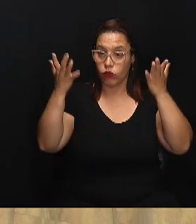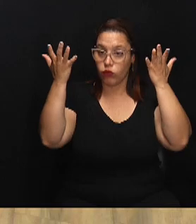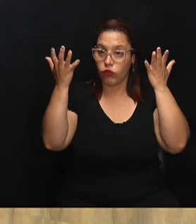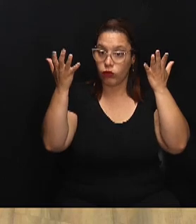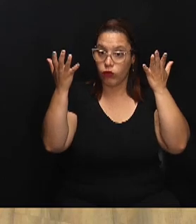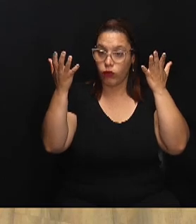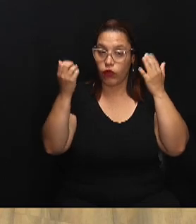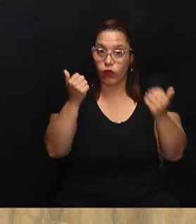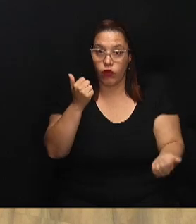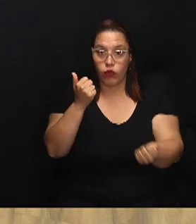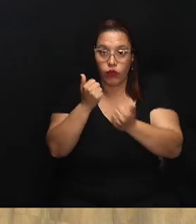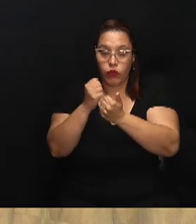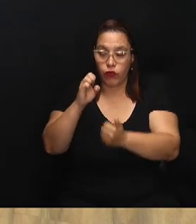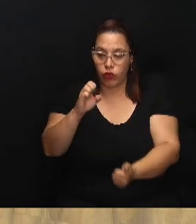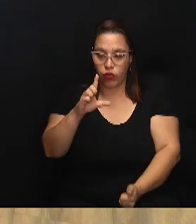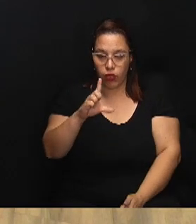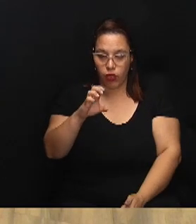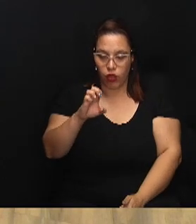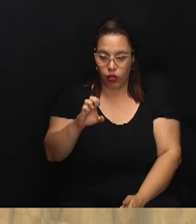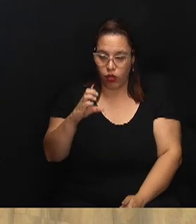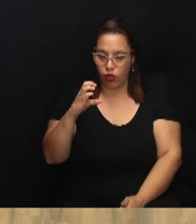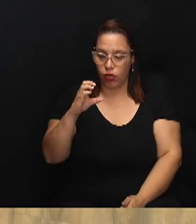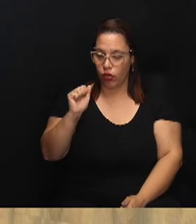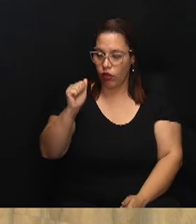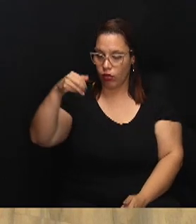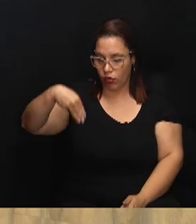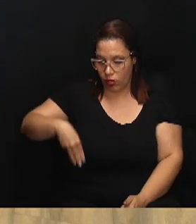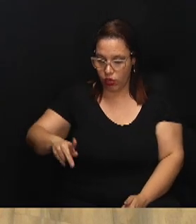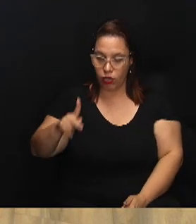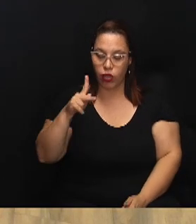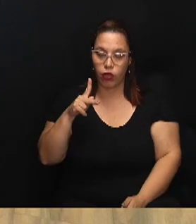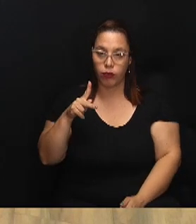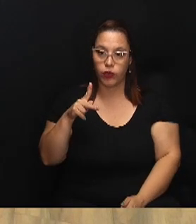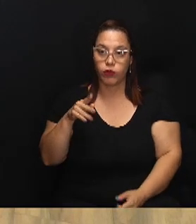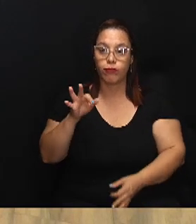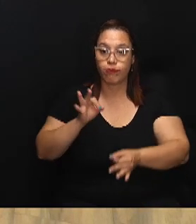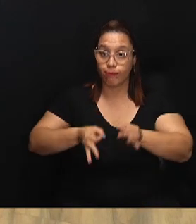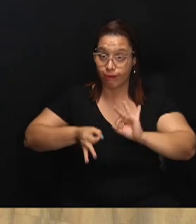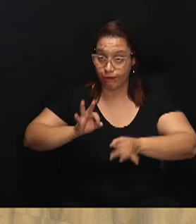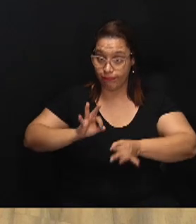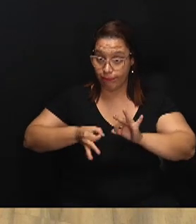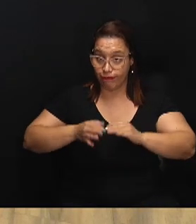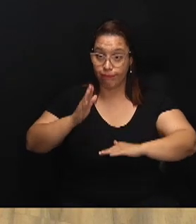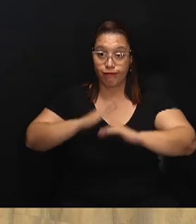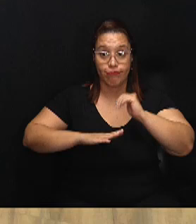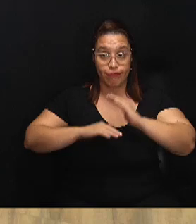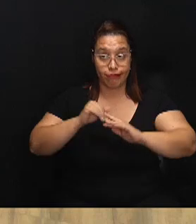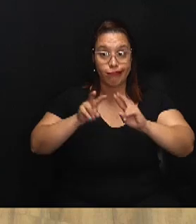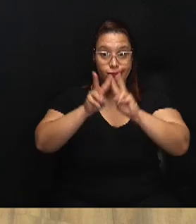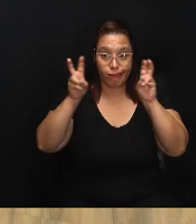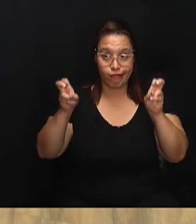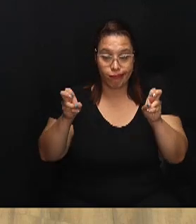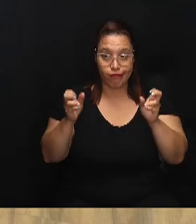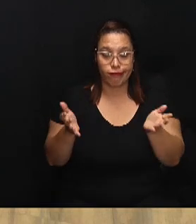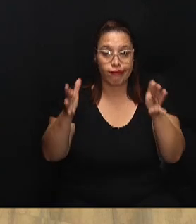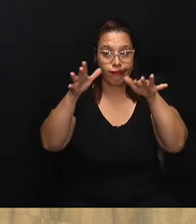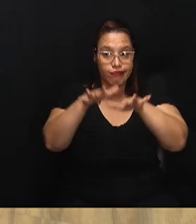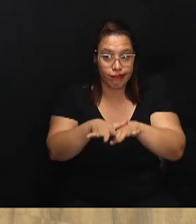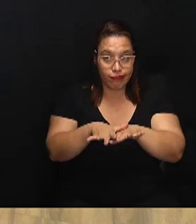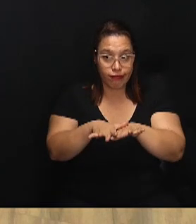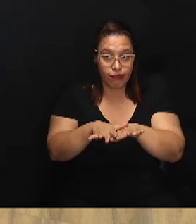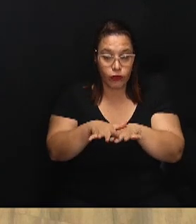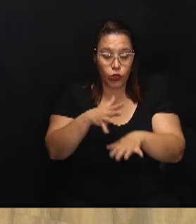um apoio da Elecamp, a Escola do Legislativo Campineiro, justamente para tratar desse tema, incluindo a questão